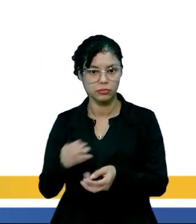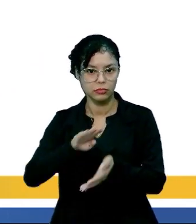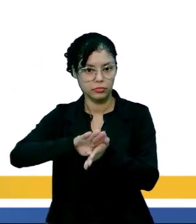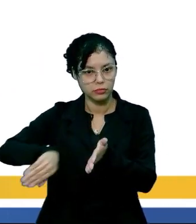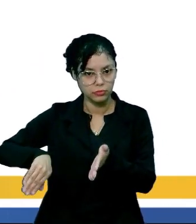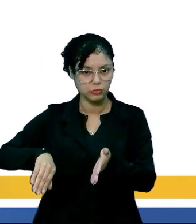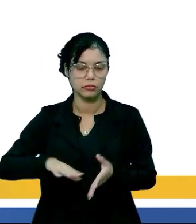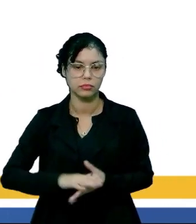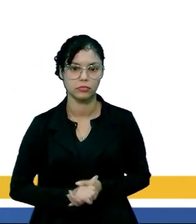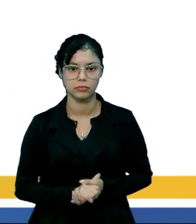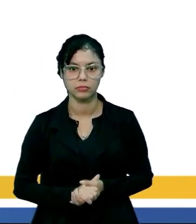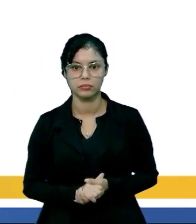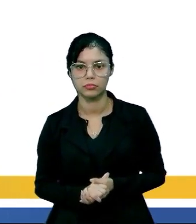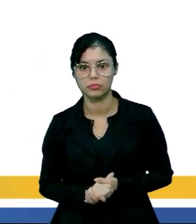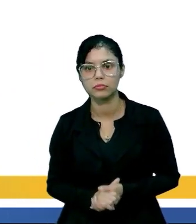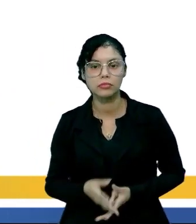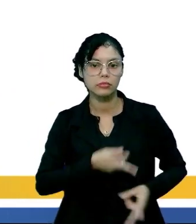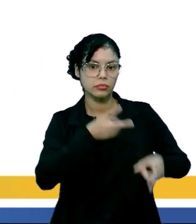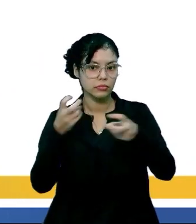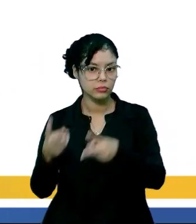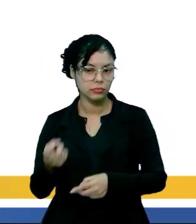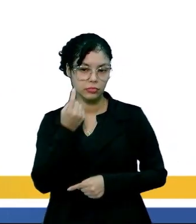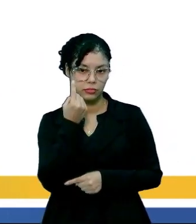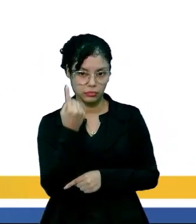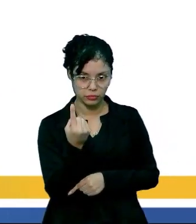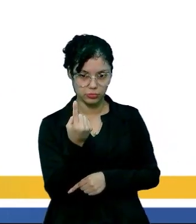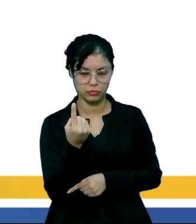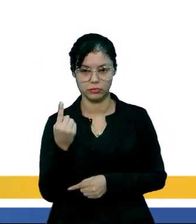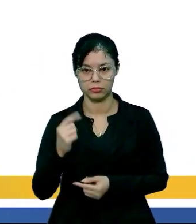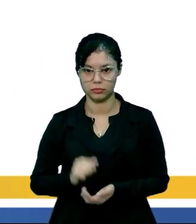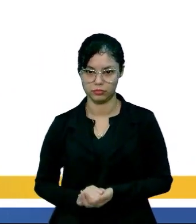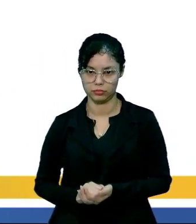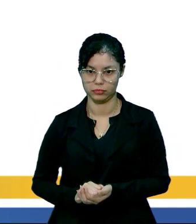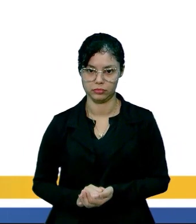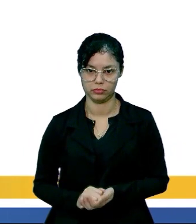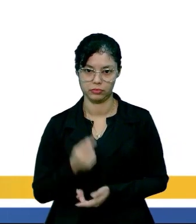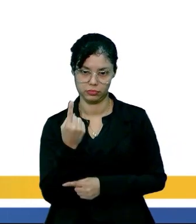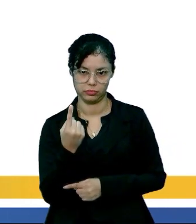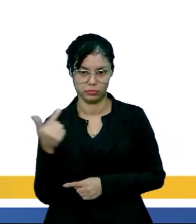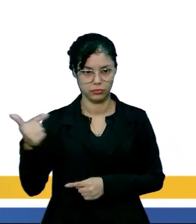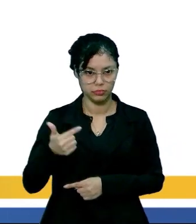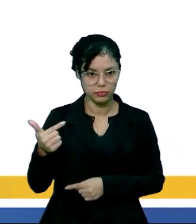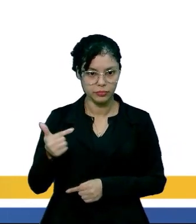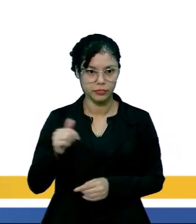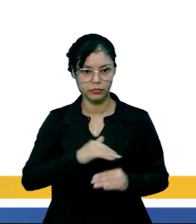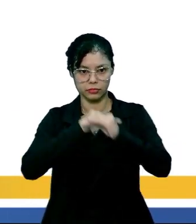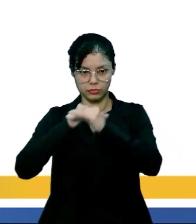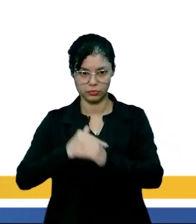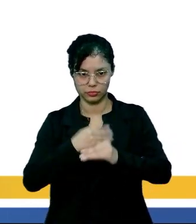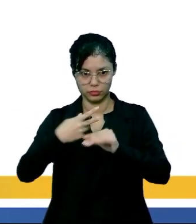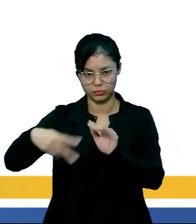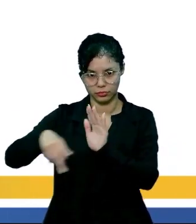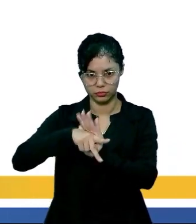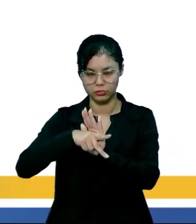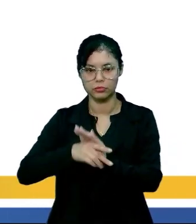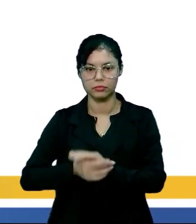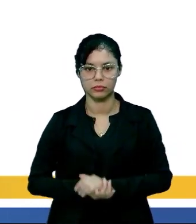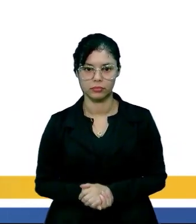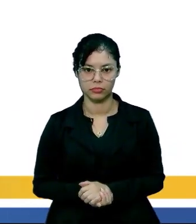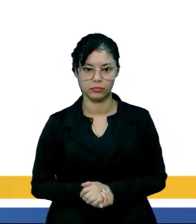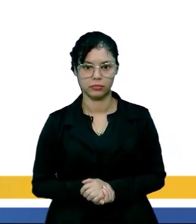Observando os sólidos descartados, notamos que o primeiro e o segundo sólido